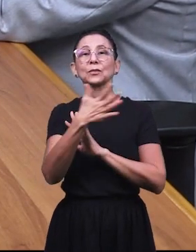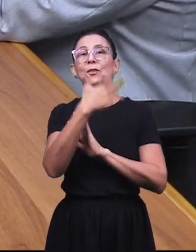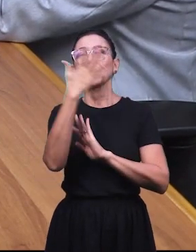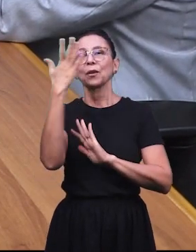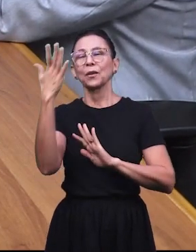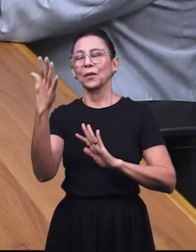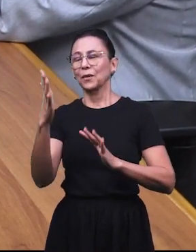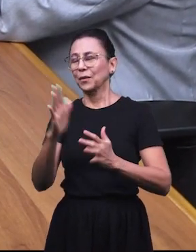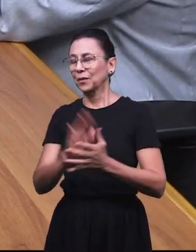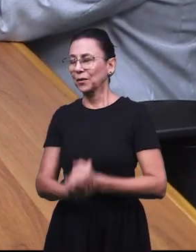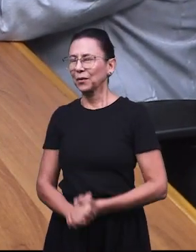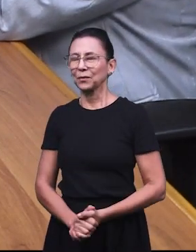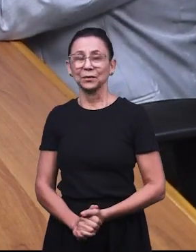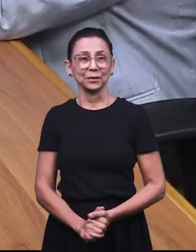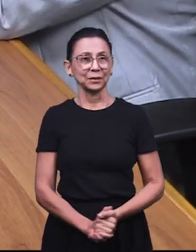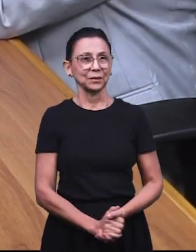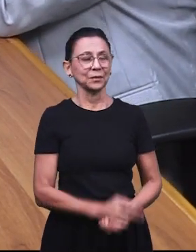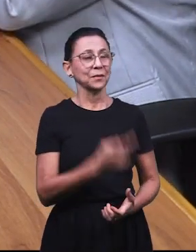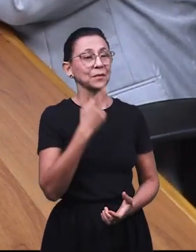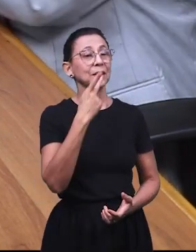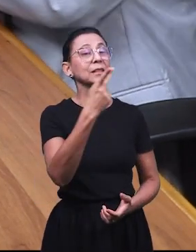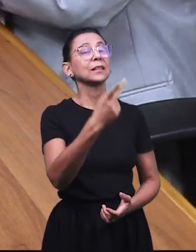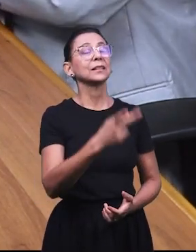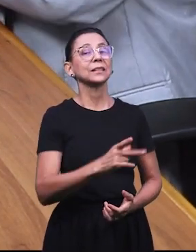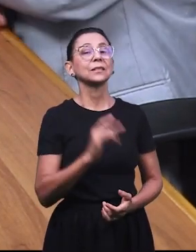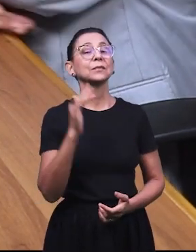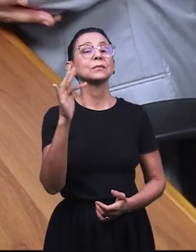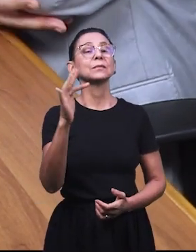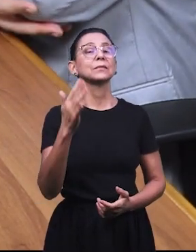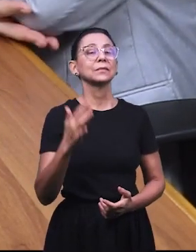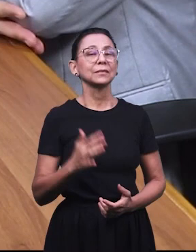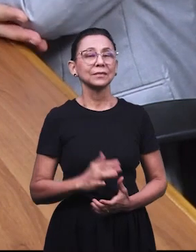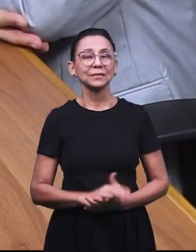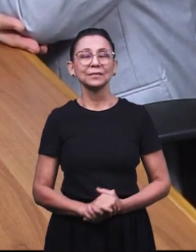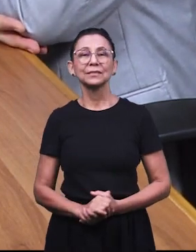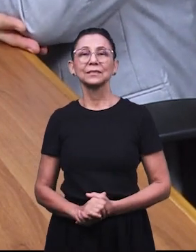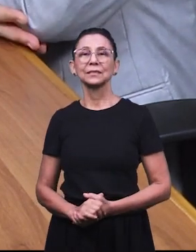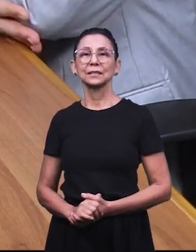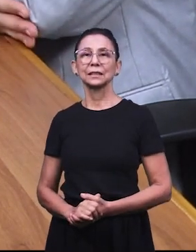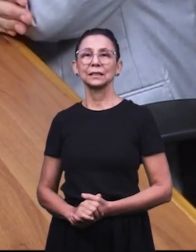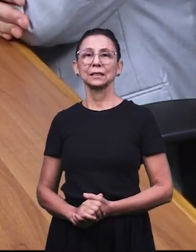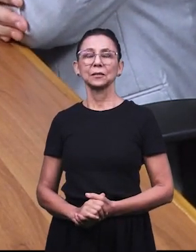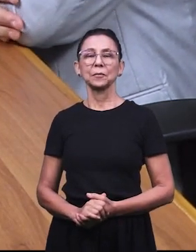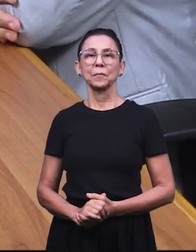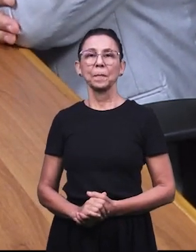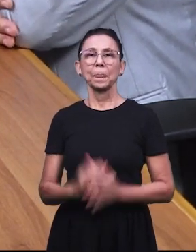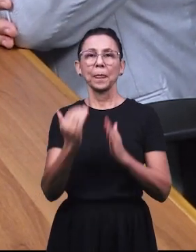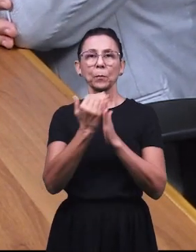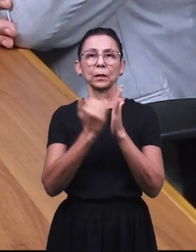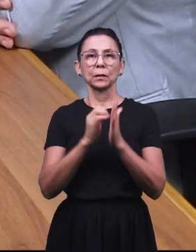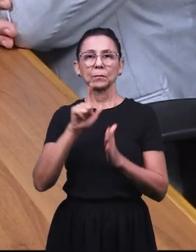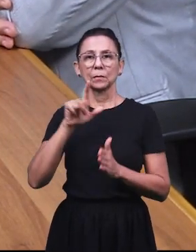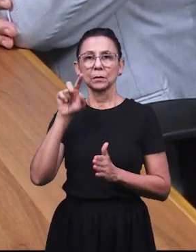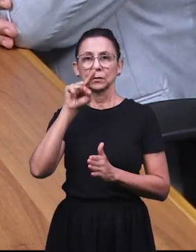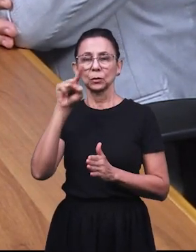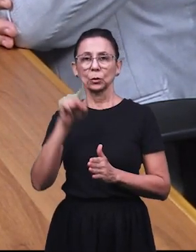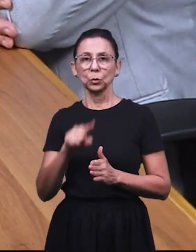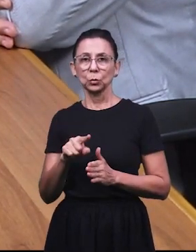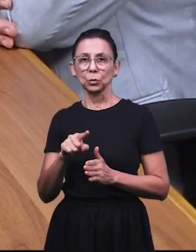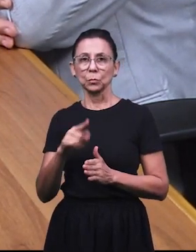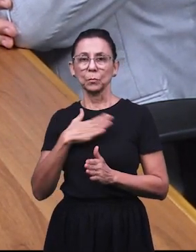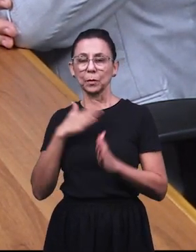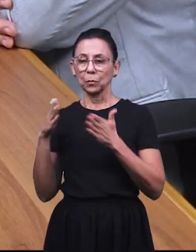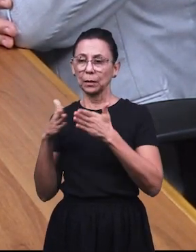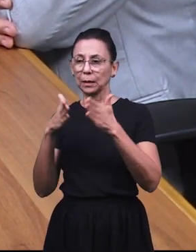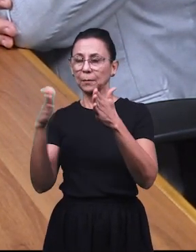projetos novos. É isso aí. Isso, antes da gente terminar, então, fala aí. O que é que vem pela frente? O Luz para o Meu Caminho